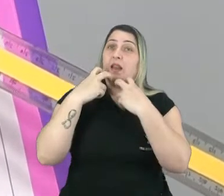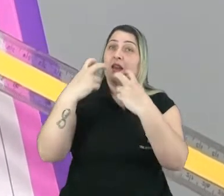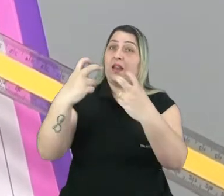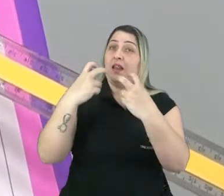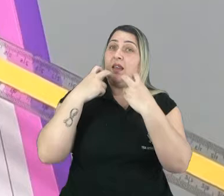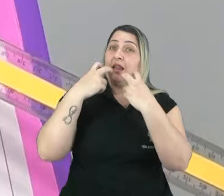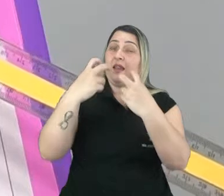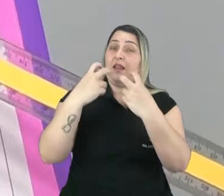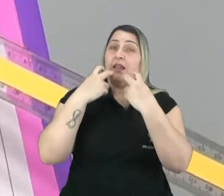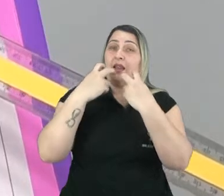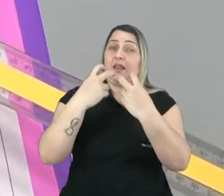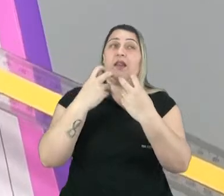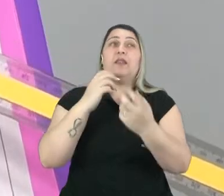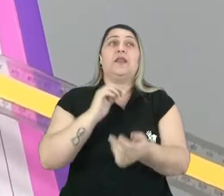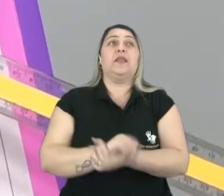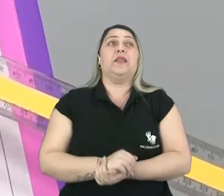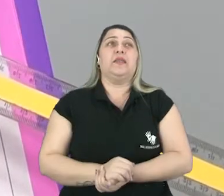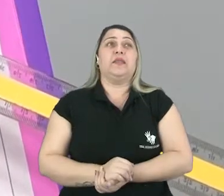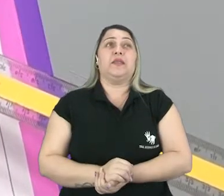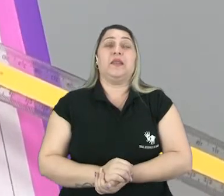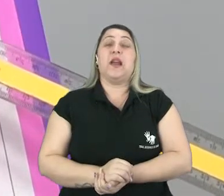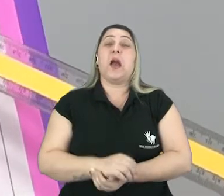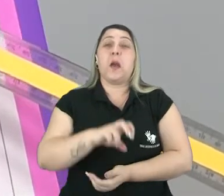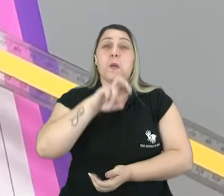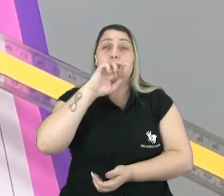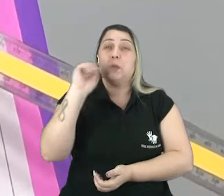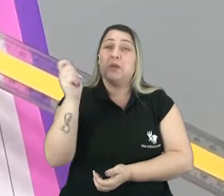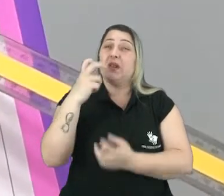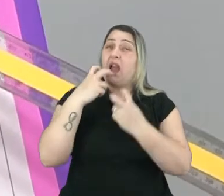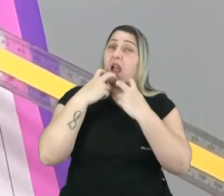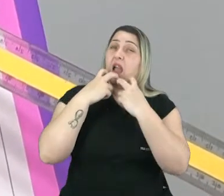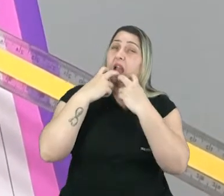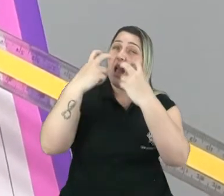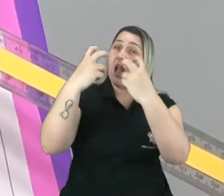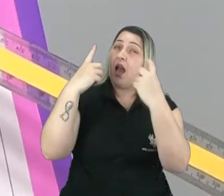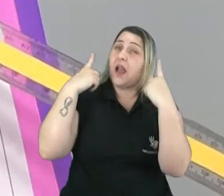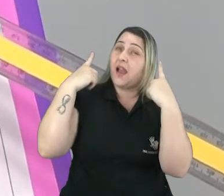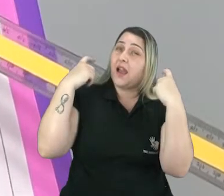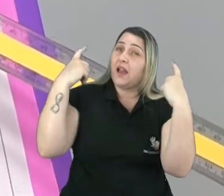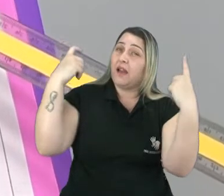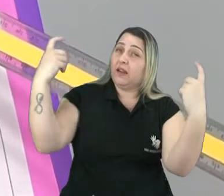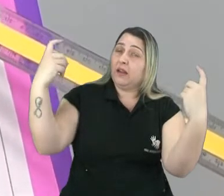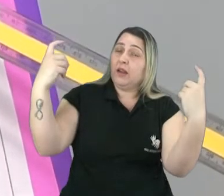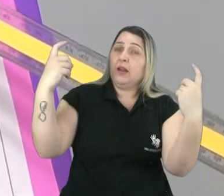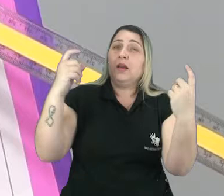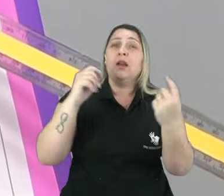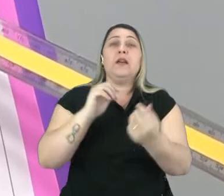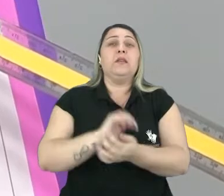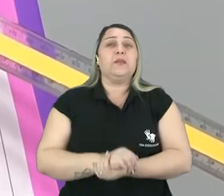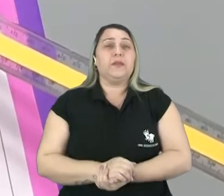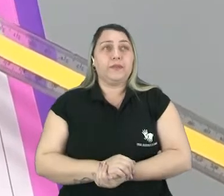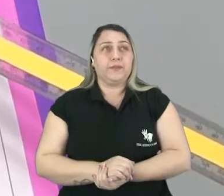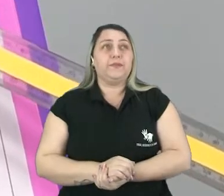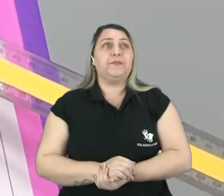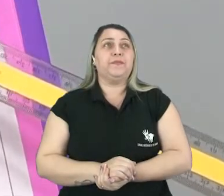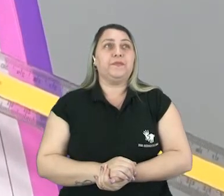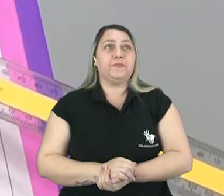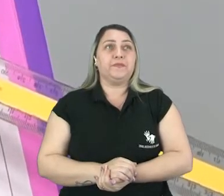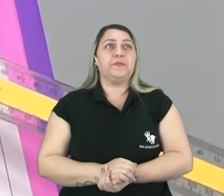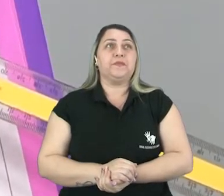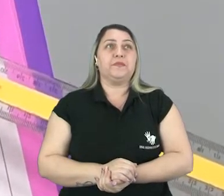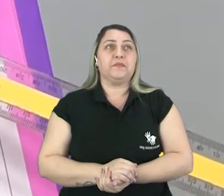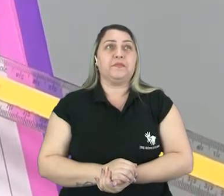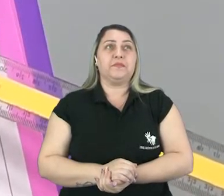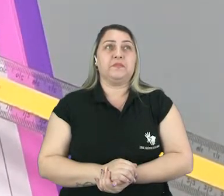este quadrinho bem pontudo significa que Mônica está falando bem alto, gritando. Cups.